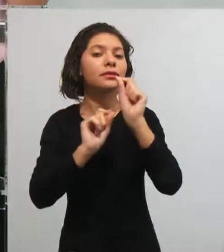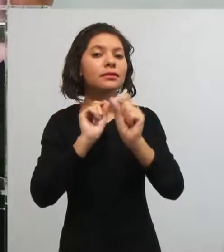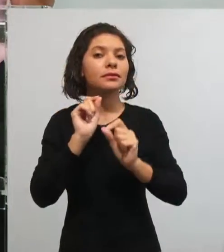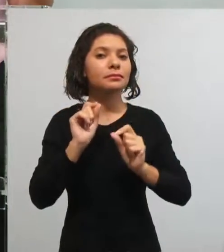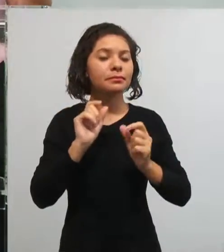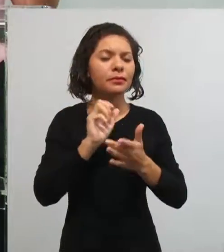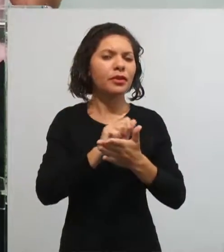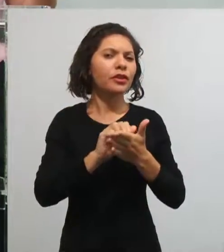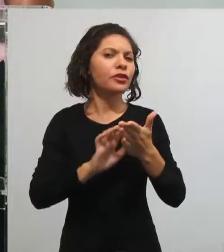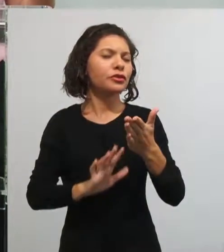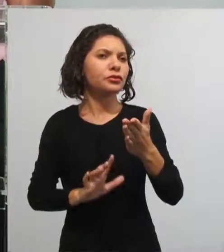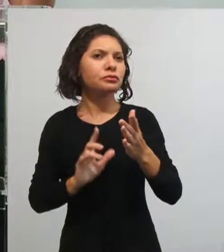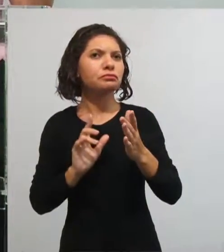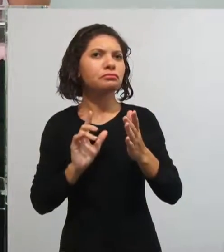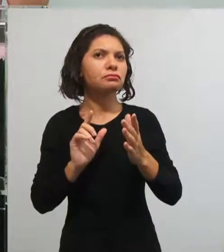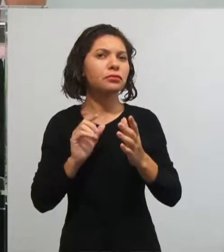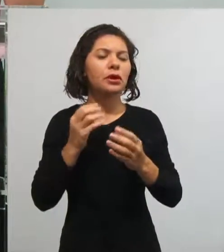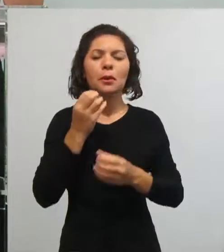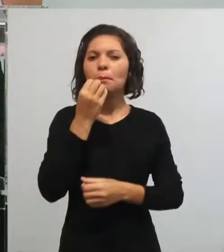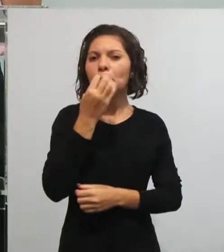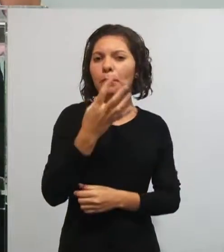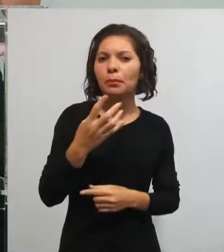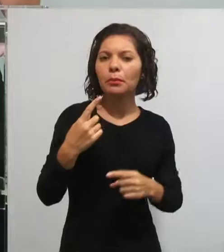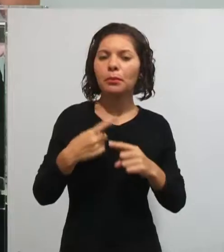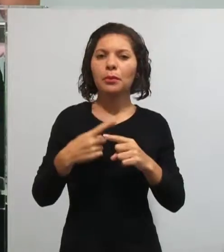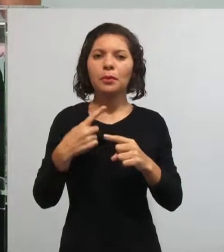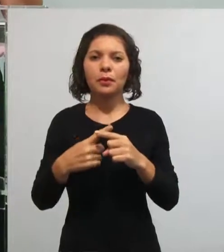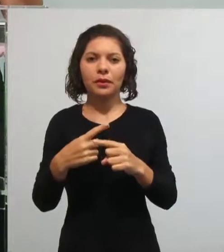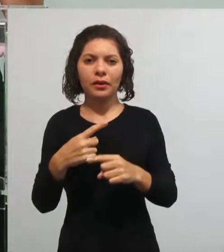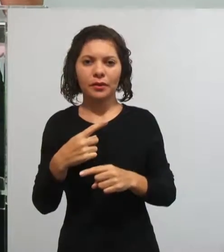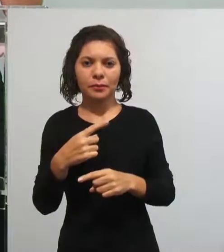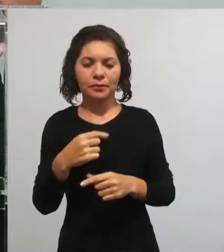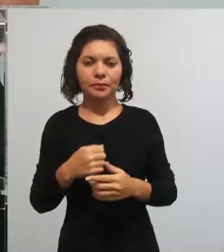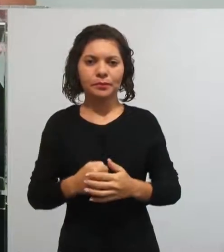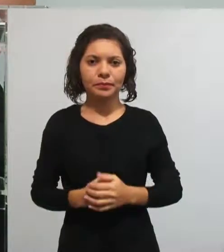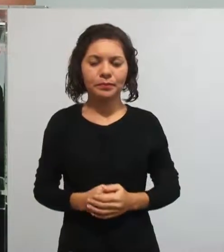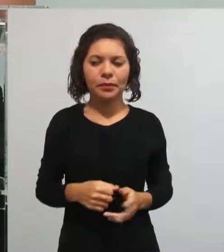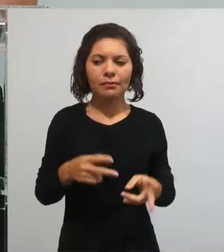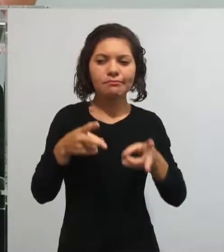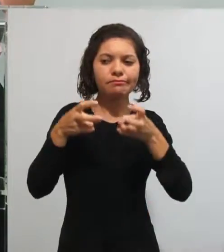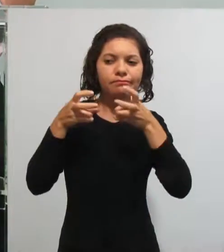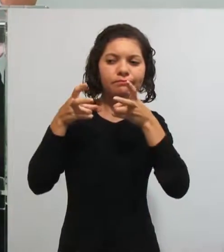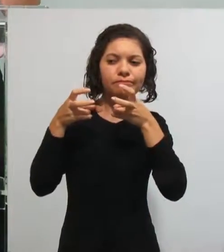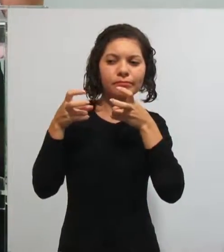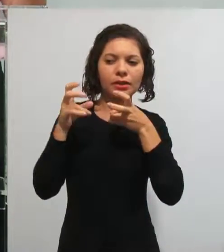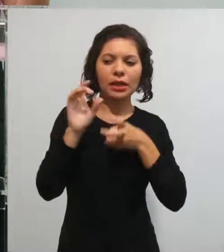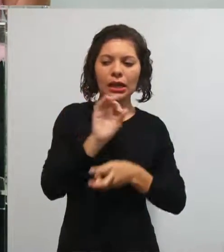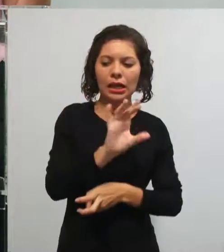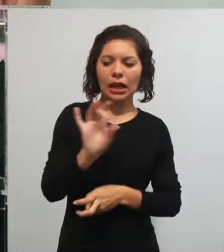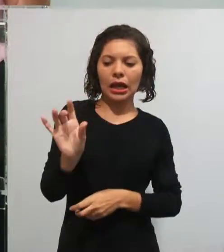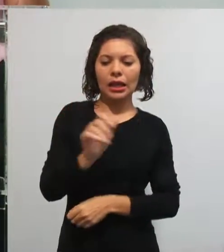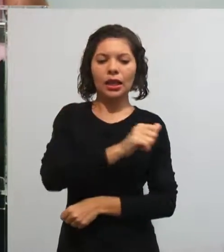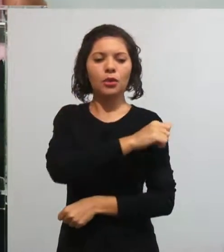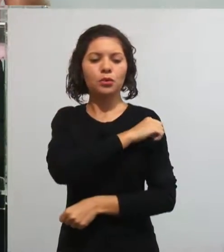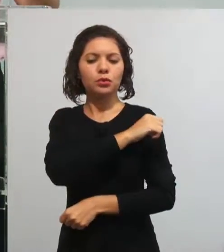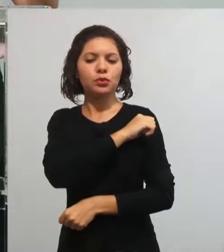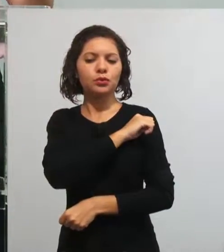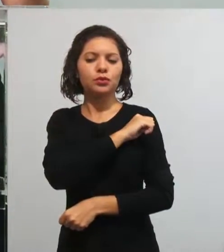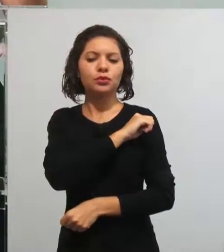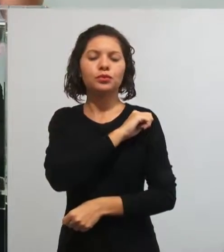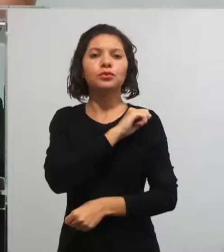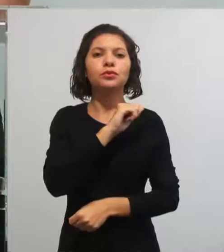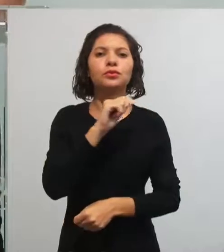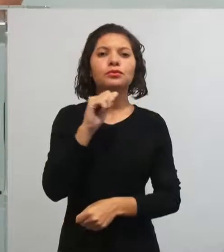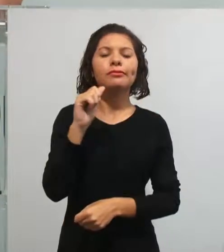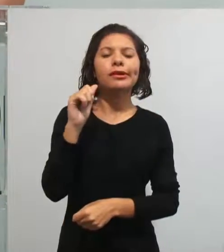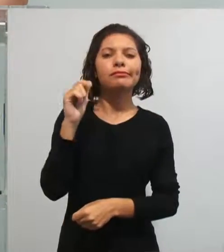essa atividade leva? A você perceber a compreensão que cada aluno vai fazer, porque na hora